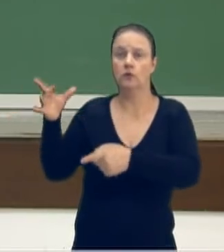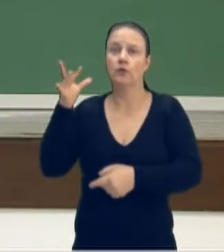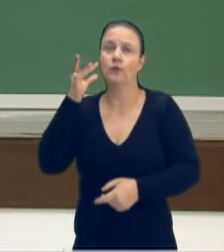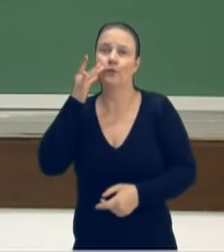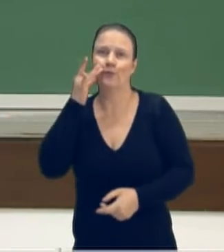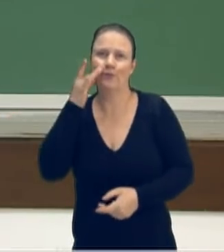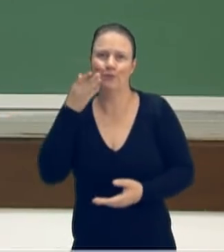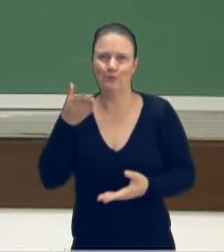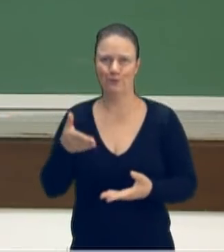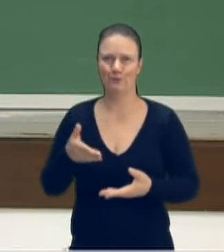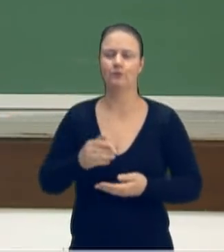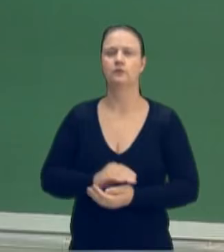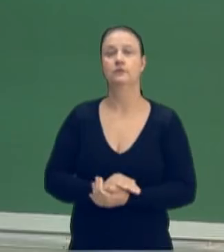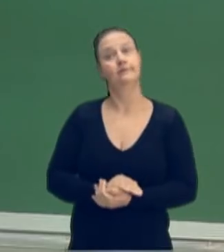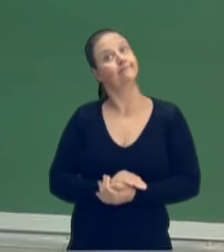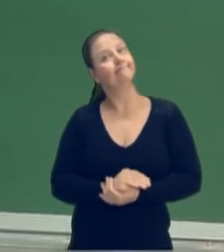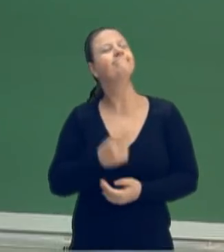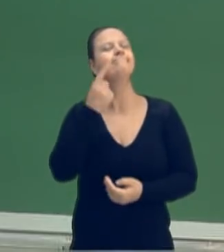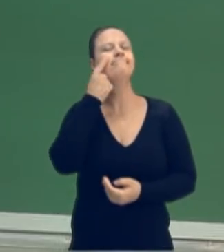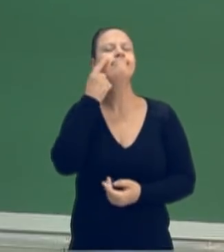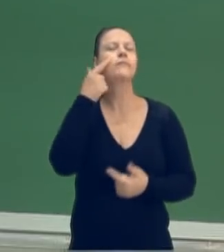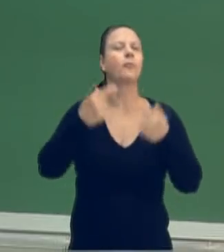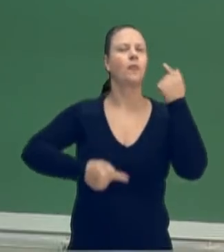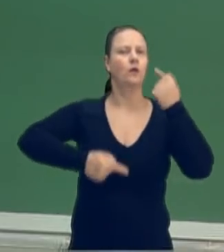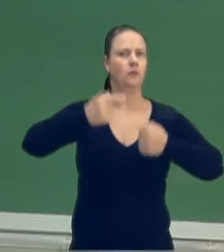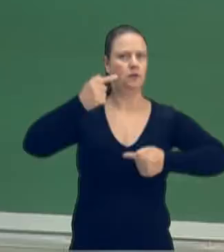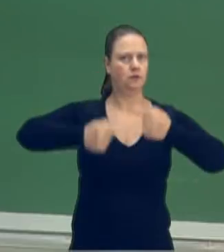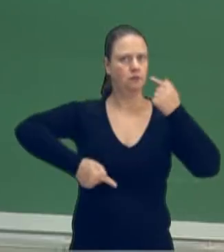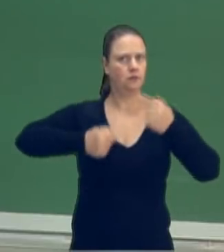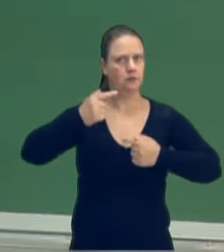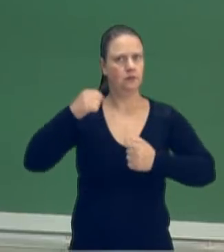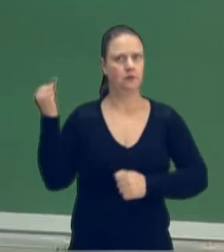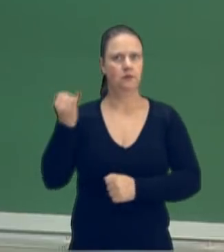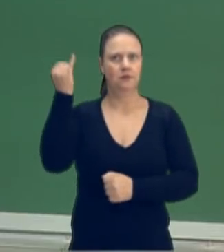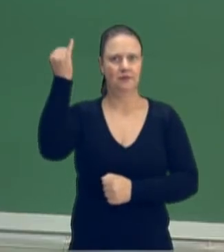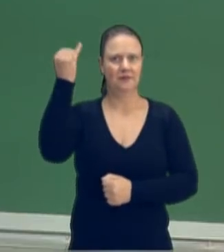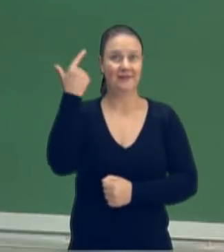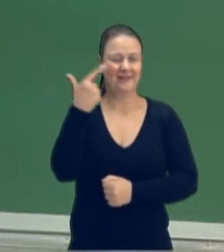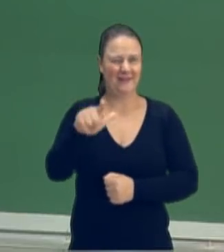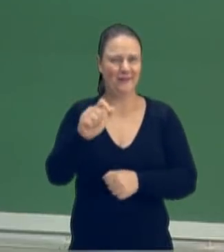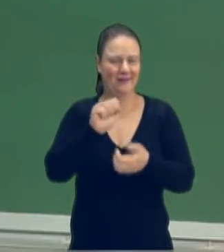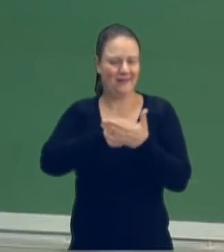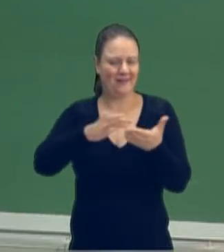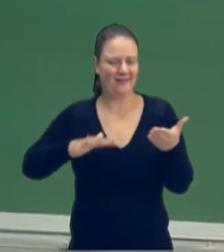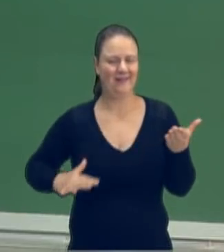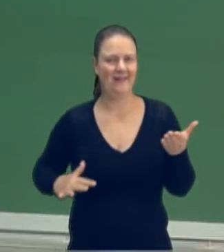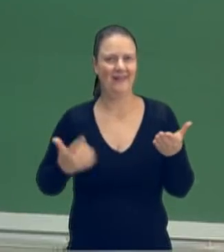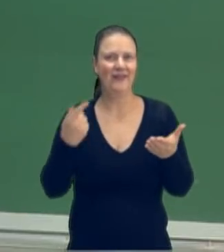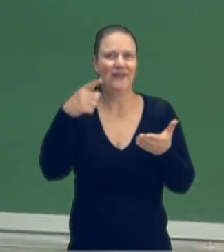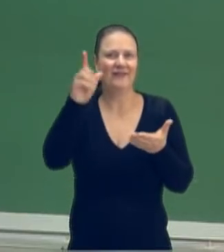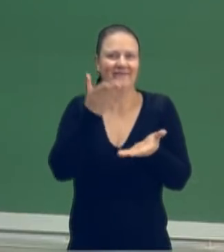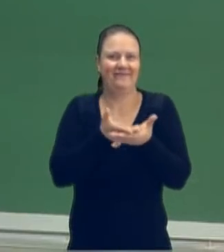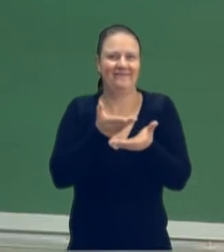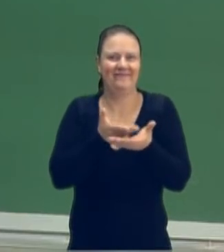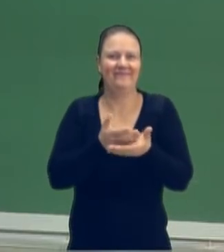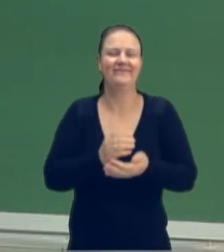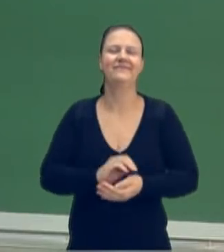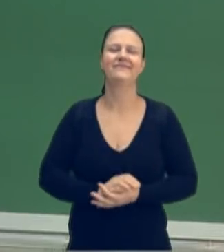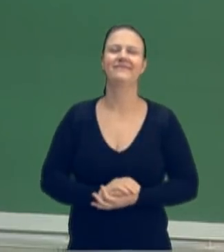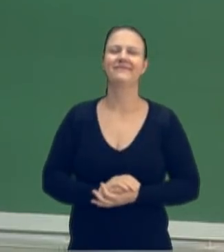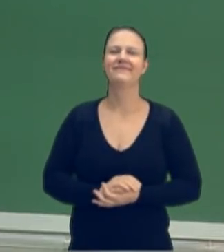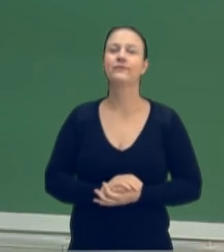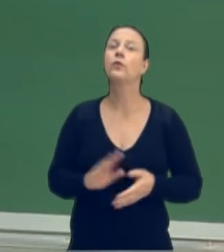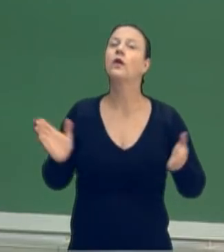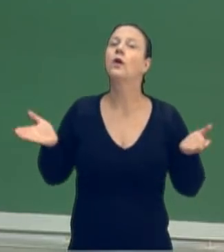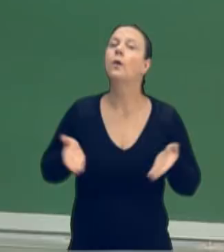Está aí uma discussão que vai ter uma atividade, inclusive um quiz aí para nós no final da nossa aula.